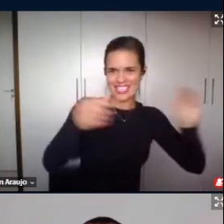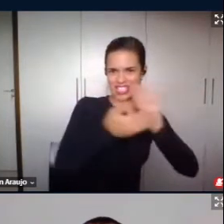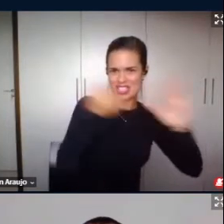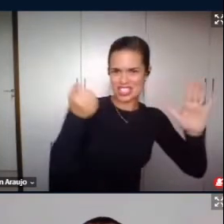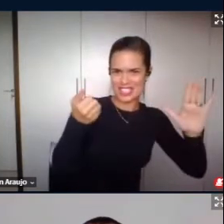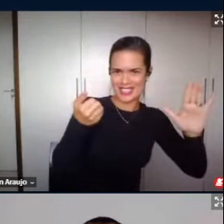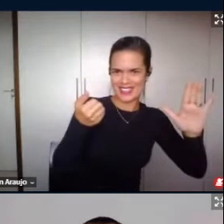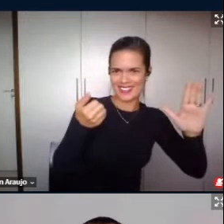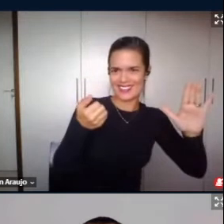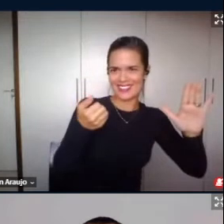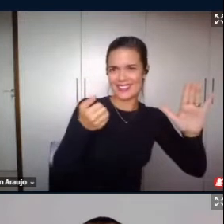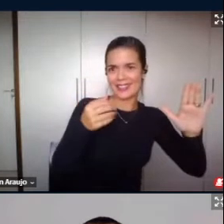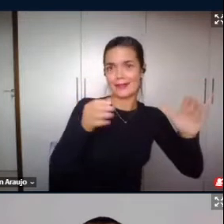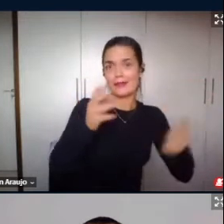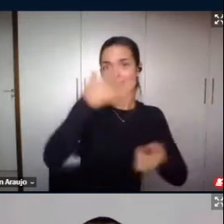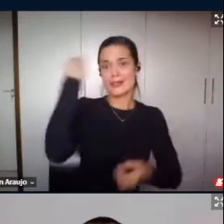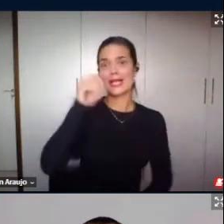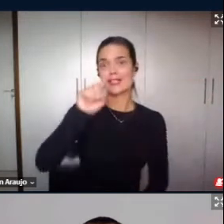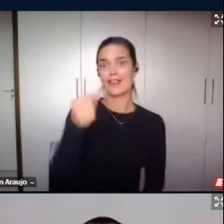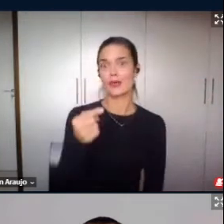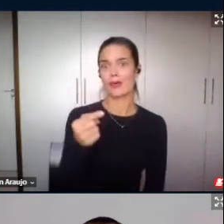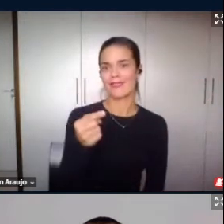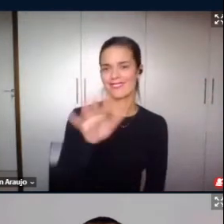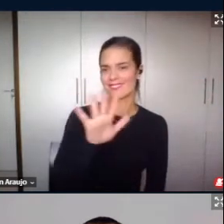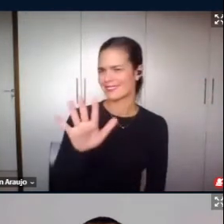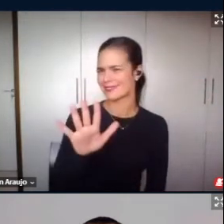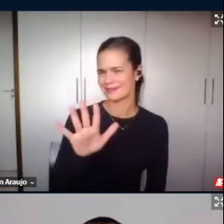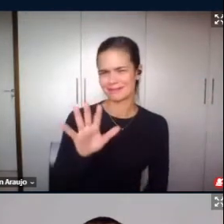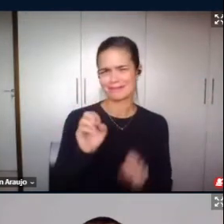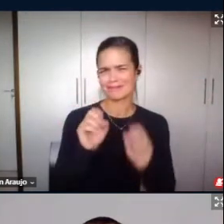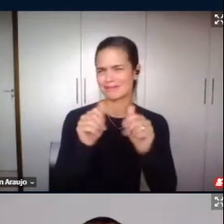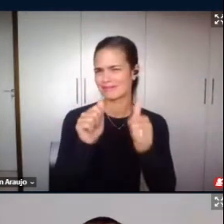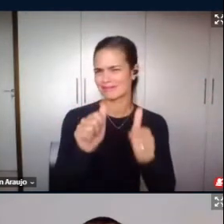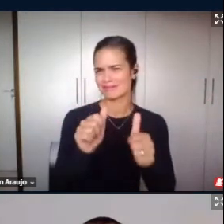sabe, entre vírgula, deixamos, né? E isso acaba